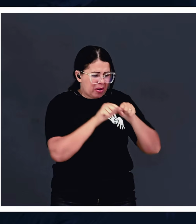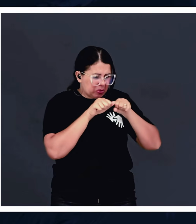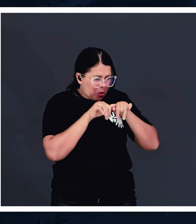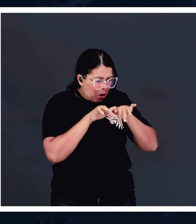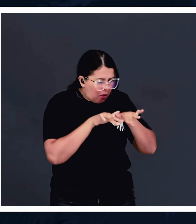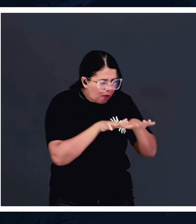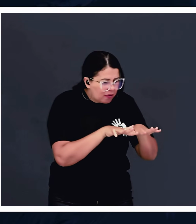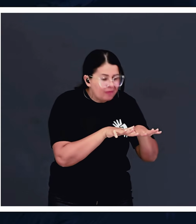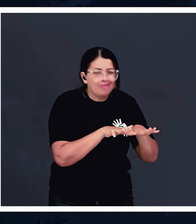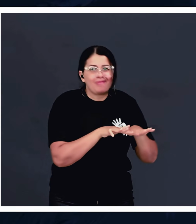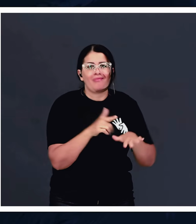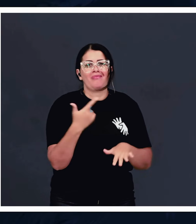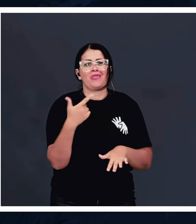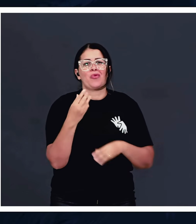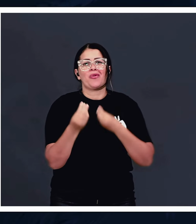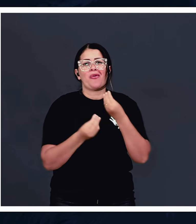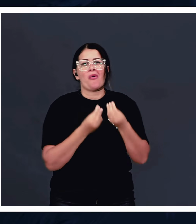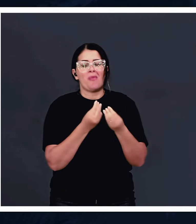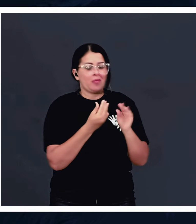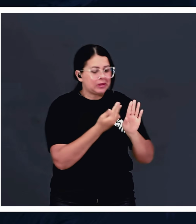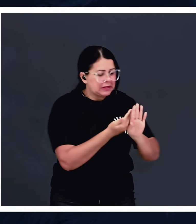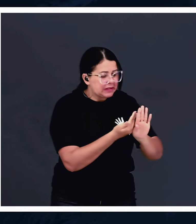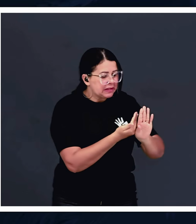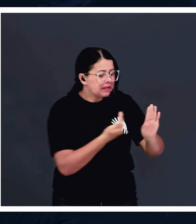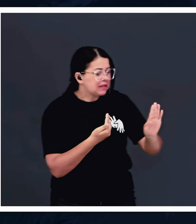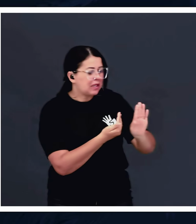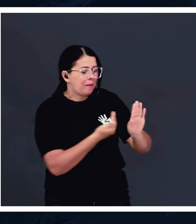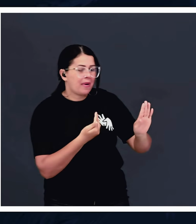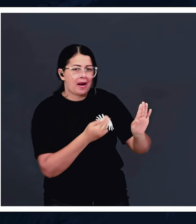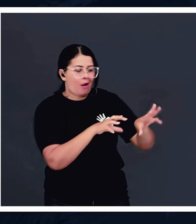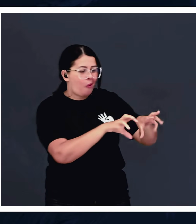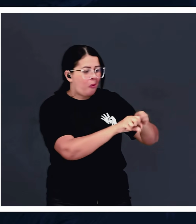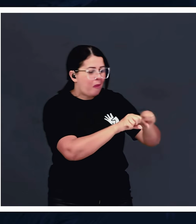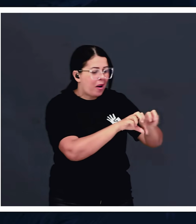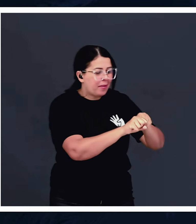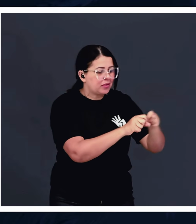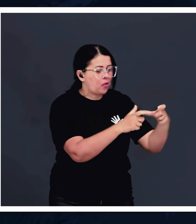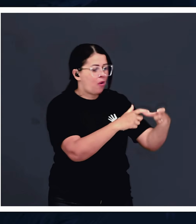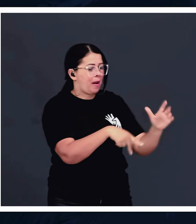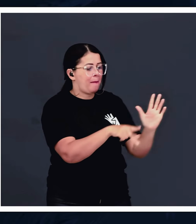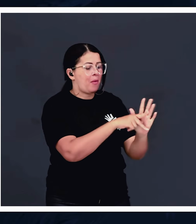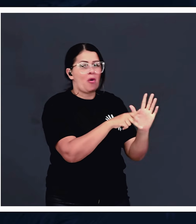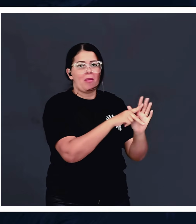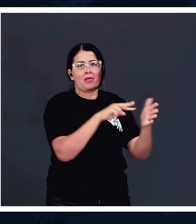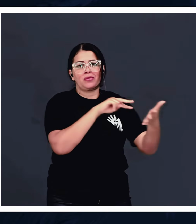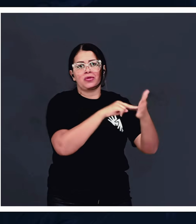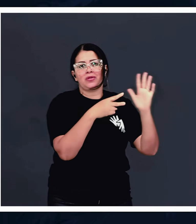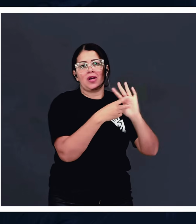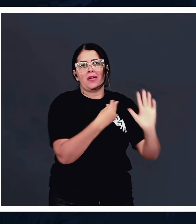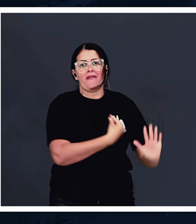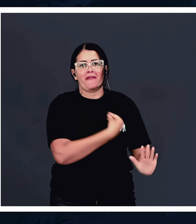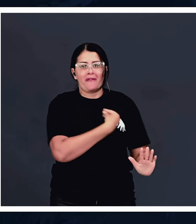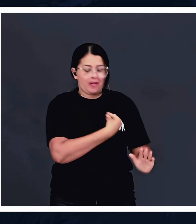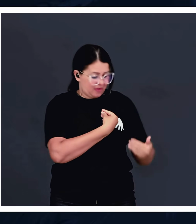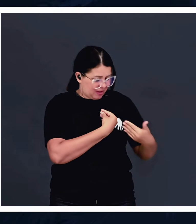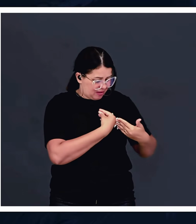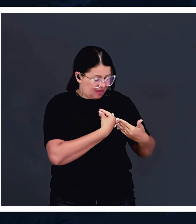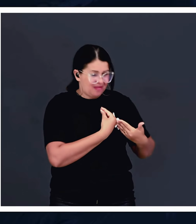E aí não tem como você isolar uma área da massa, ou seja, uma área da sua vida. Ela vai